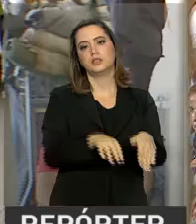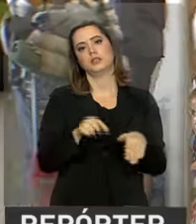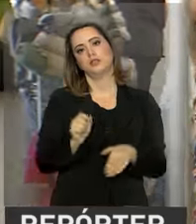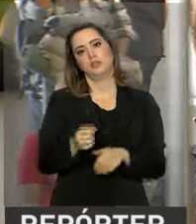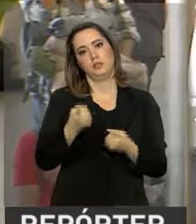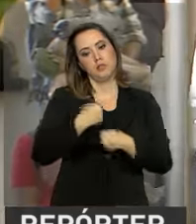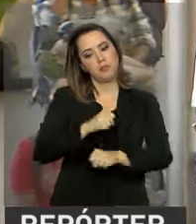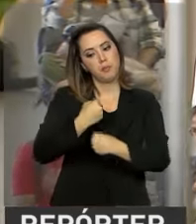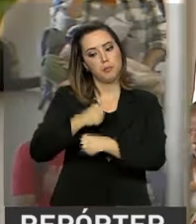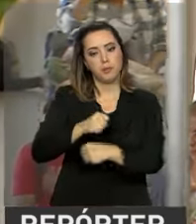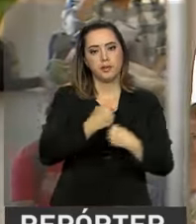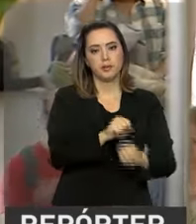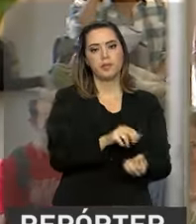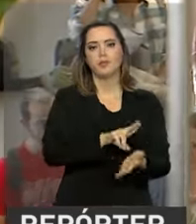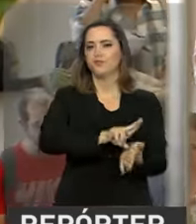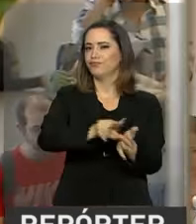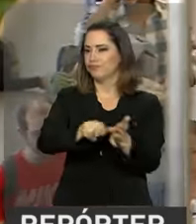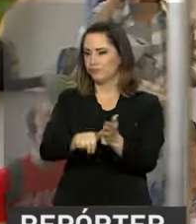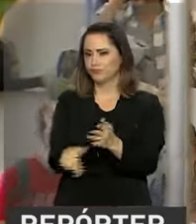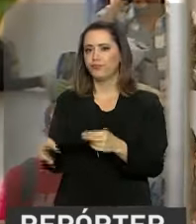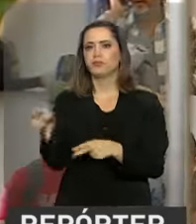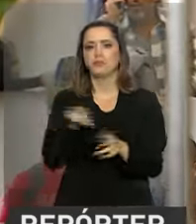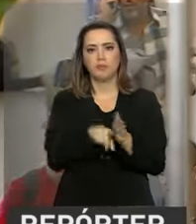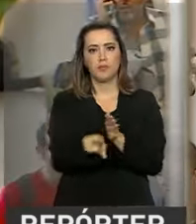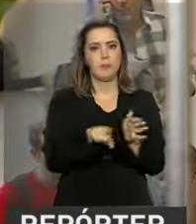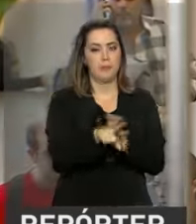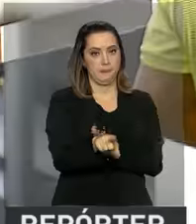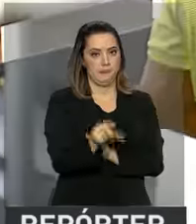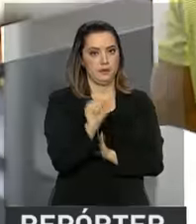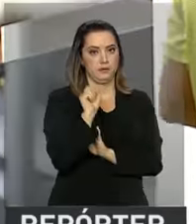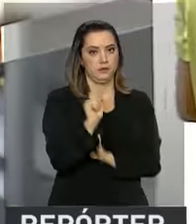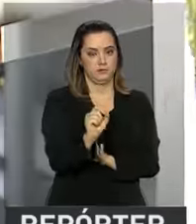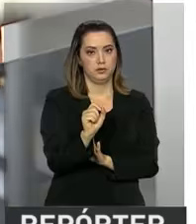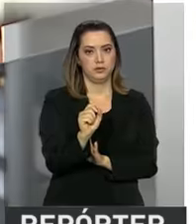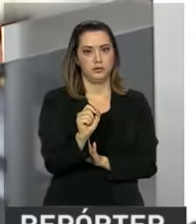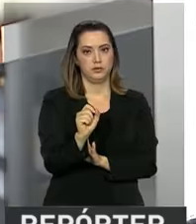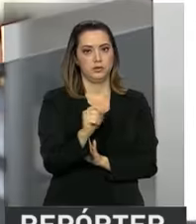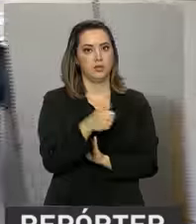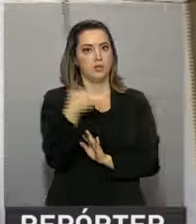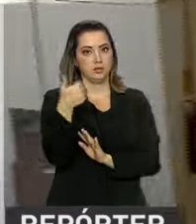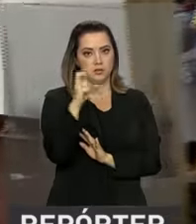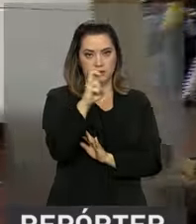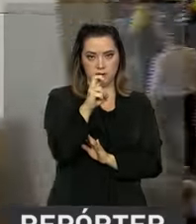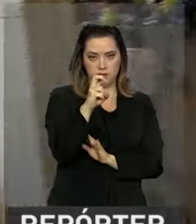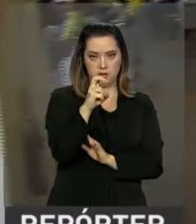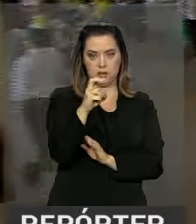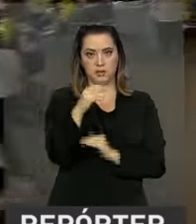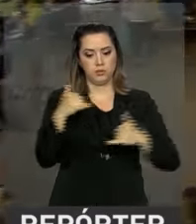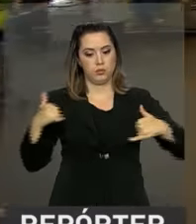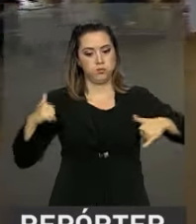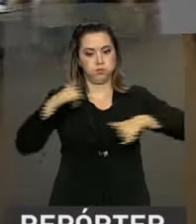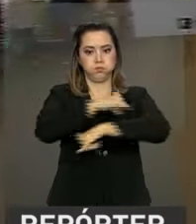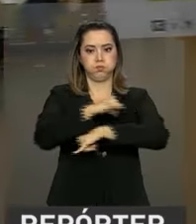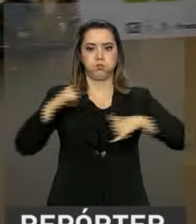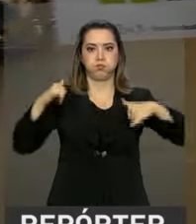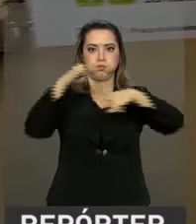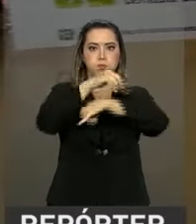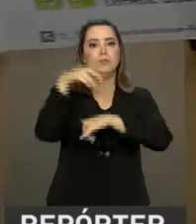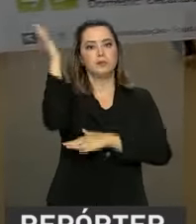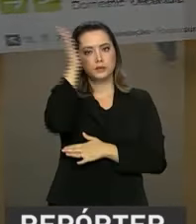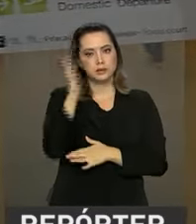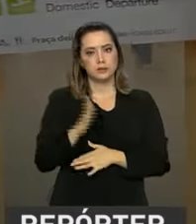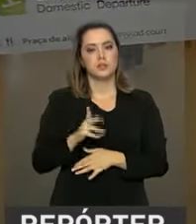funcionários. Uma pesquisa divulgada pelo Ministério dos Transportes mostra que os 15 aeroportos mais movimentados do Brasil